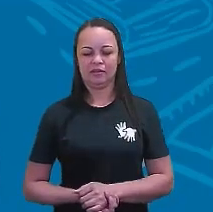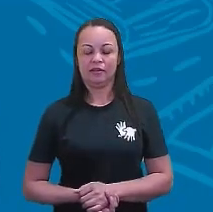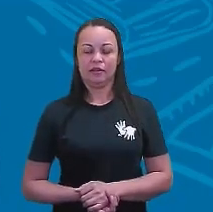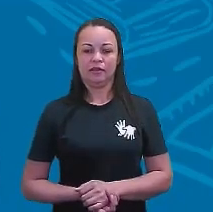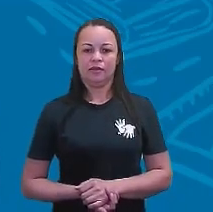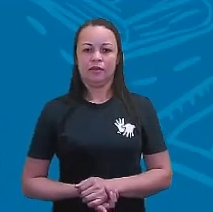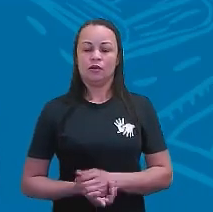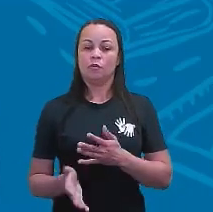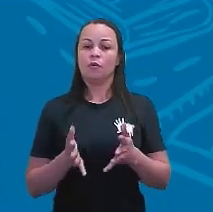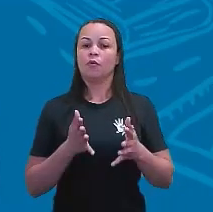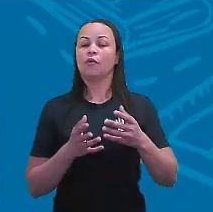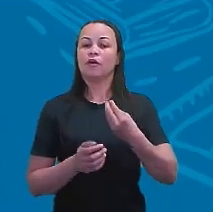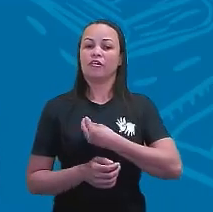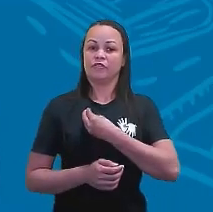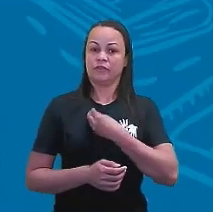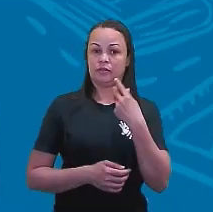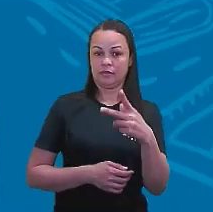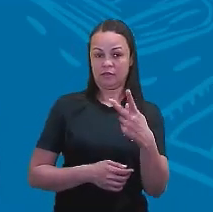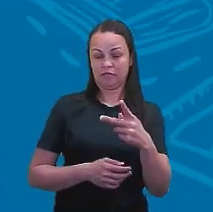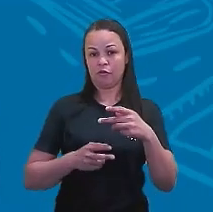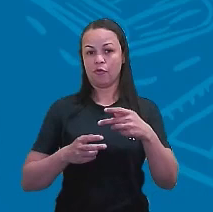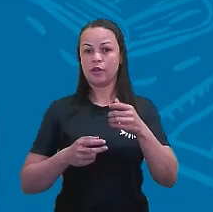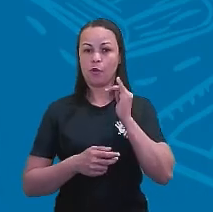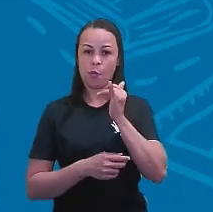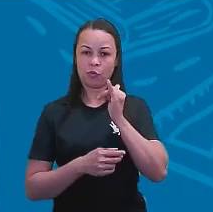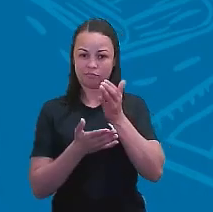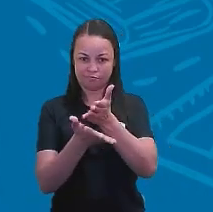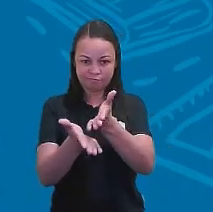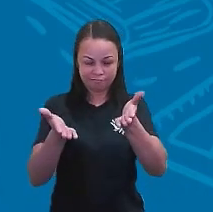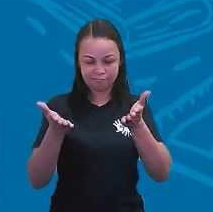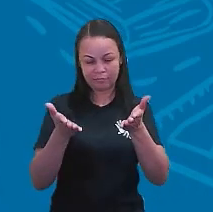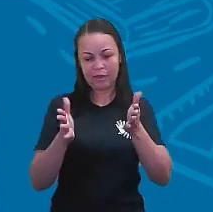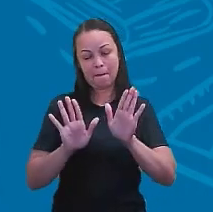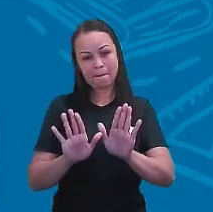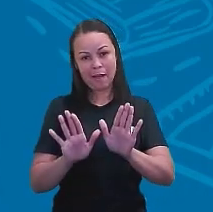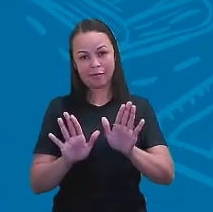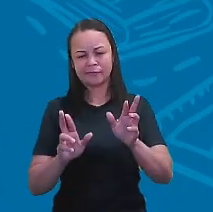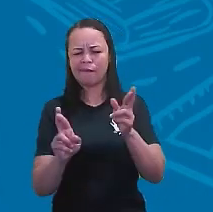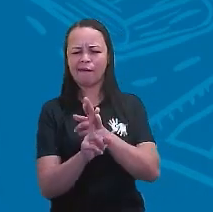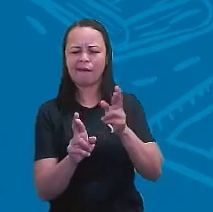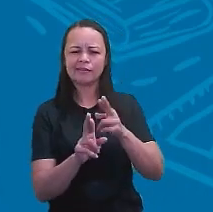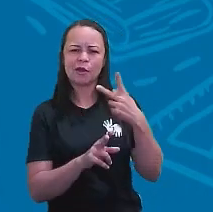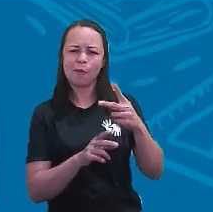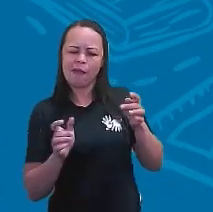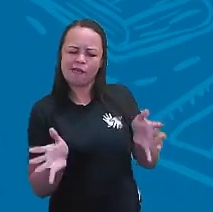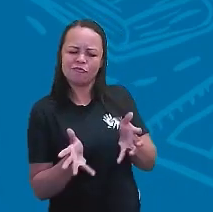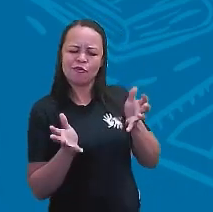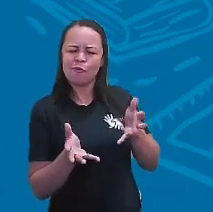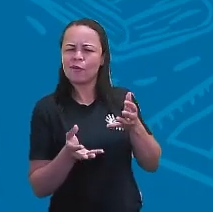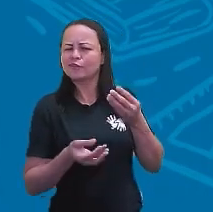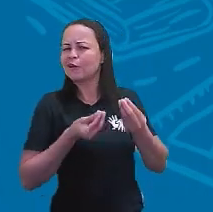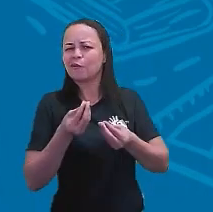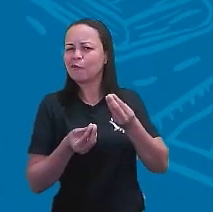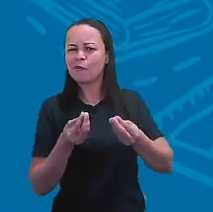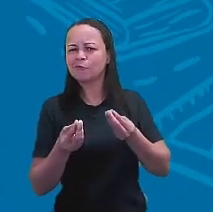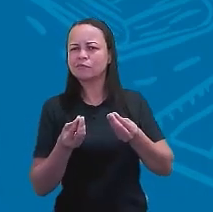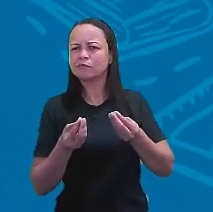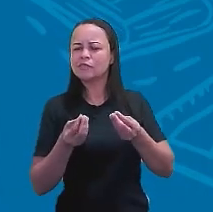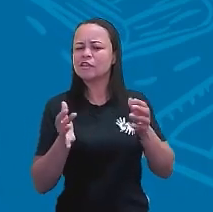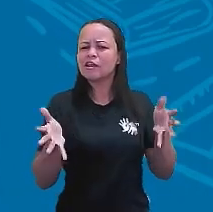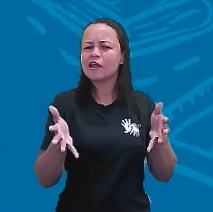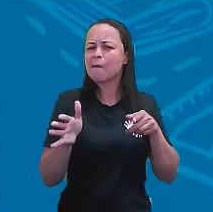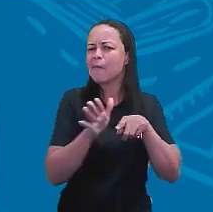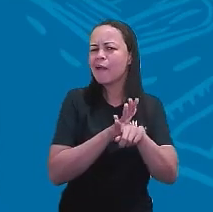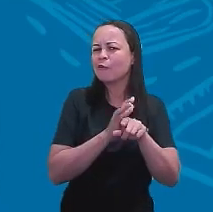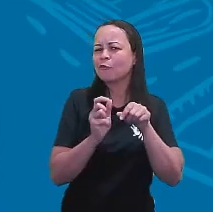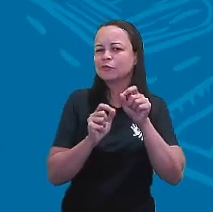da vida dele foi contada para vocês. Agora, com relação a essa influência, porque vem a pergunta, e a influência